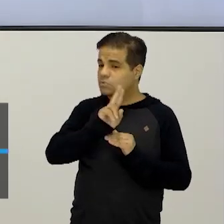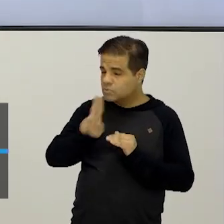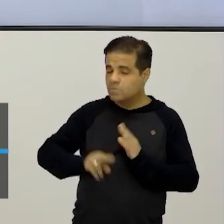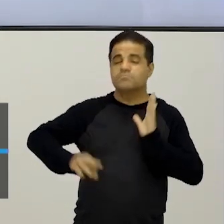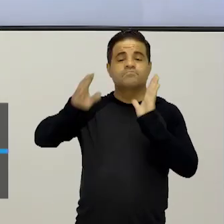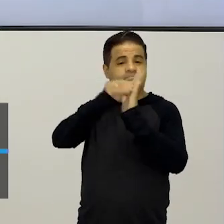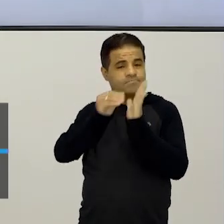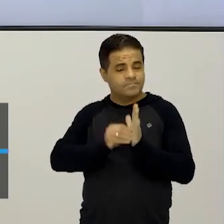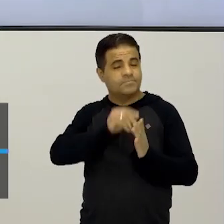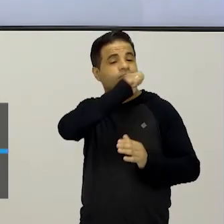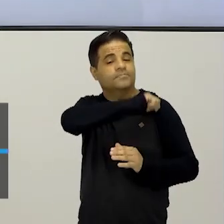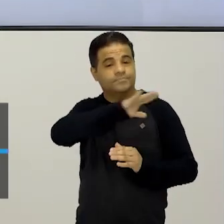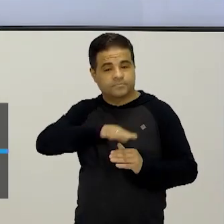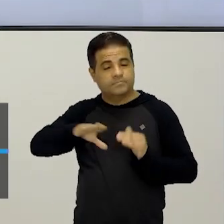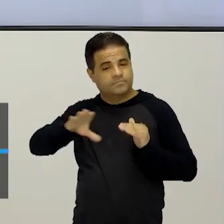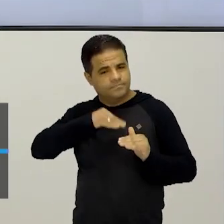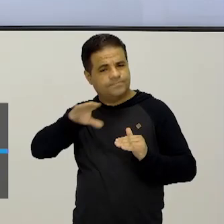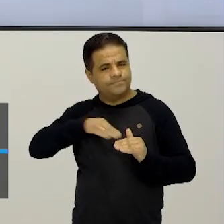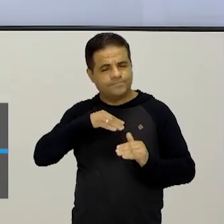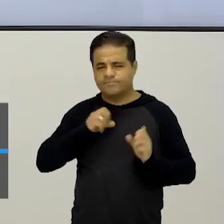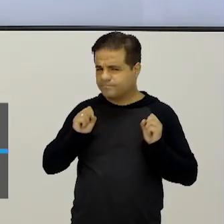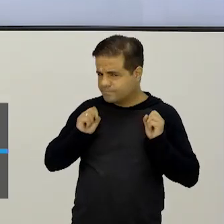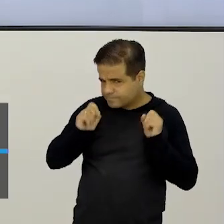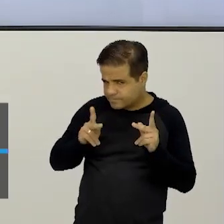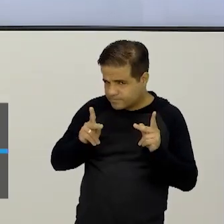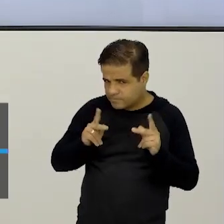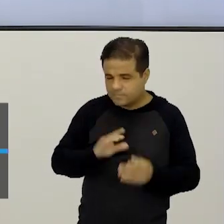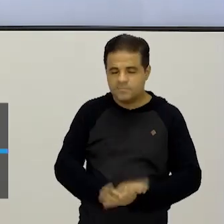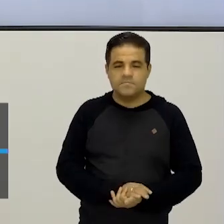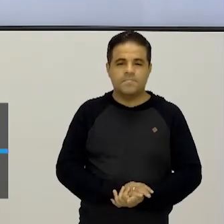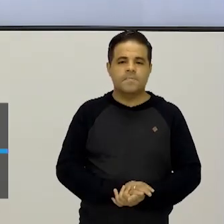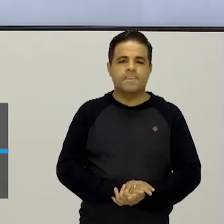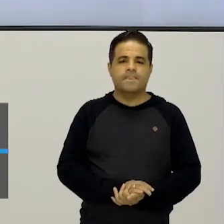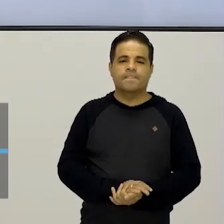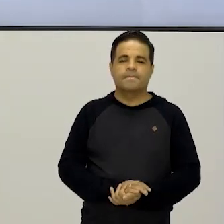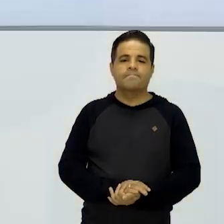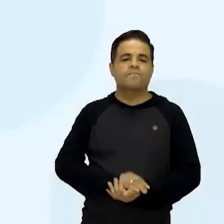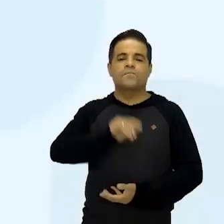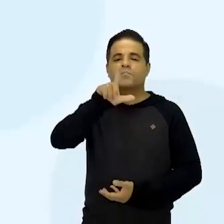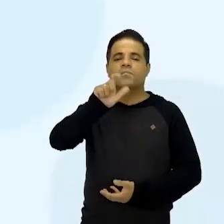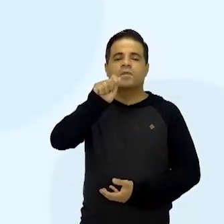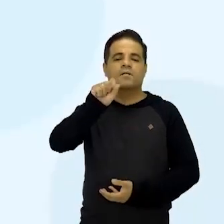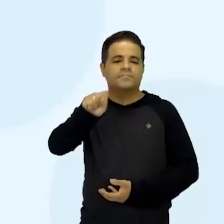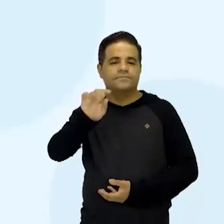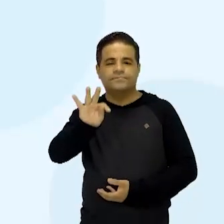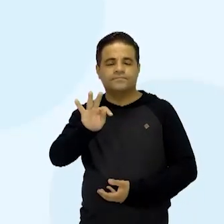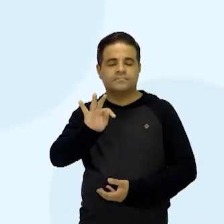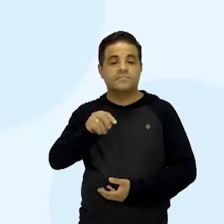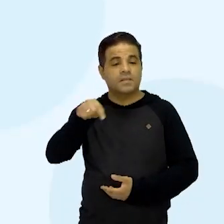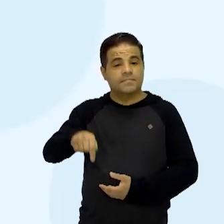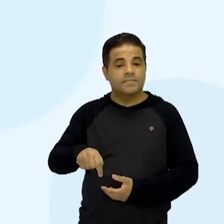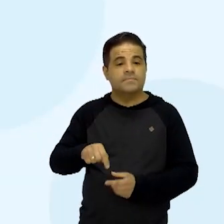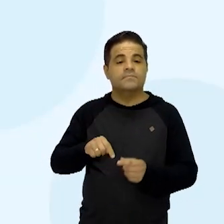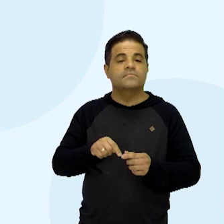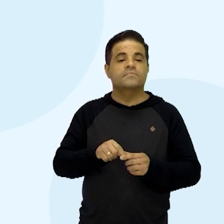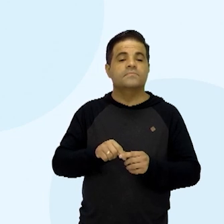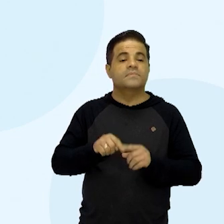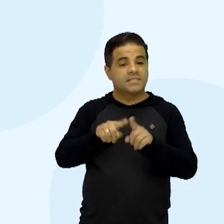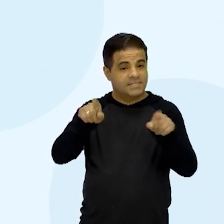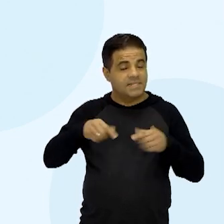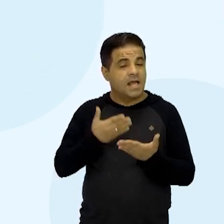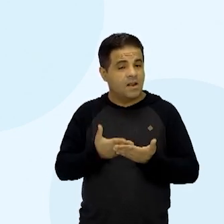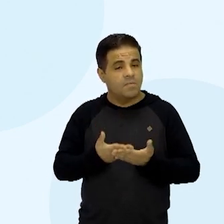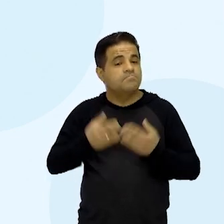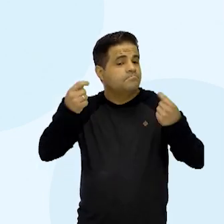alunos aqui também, a hora que eles forem mandando as respostas, ok? All right. Last class, Ed, we revisited and talked about the second